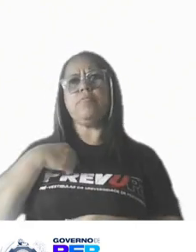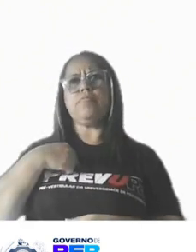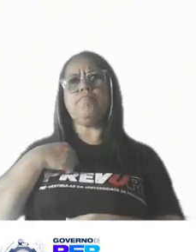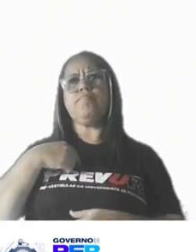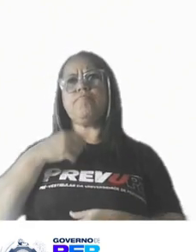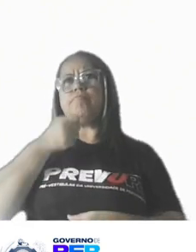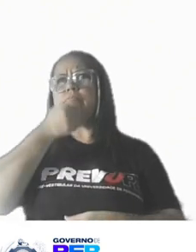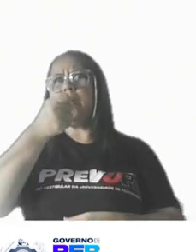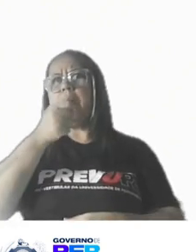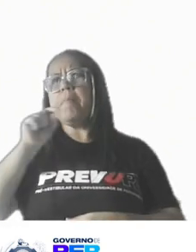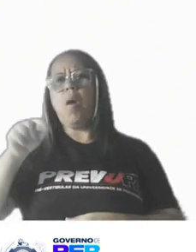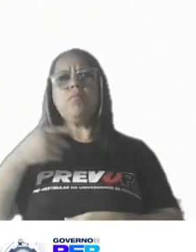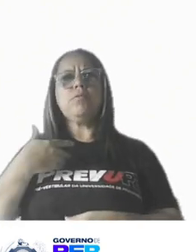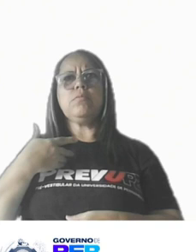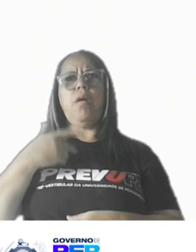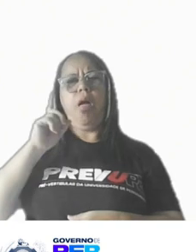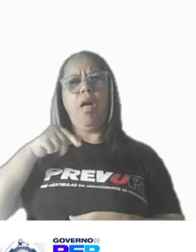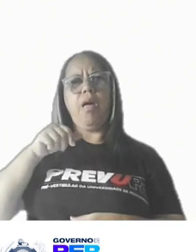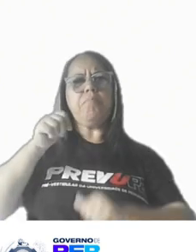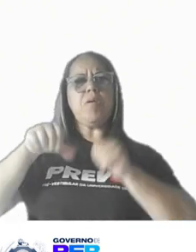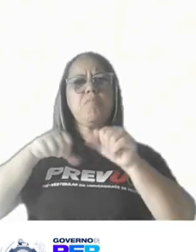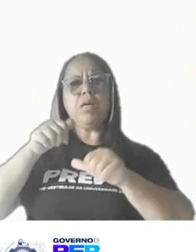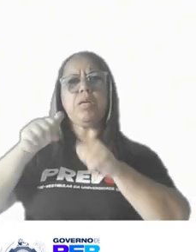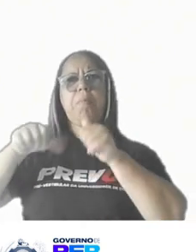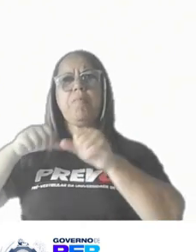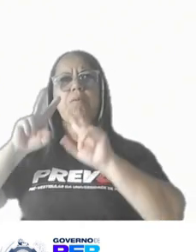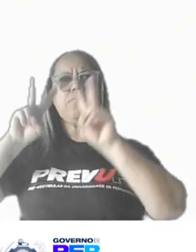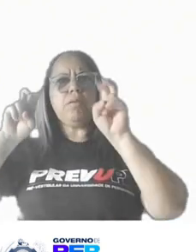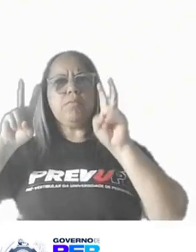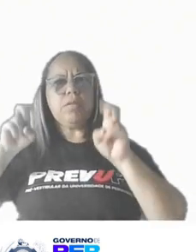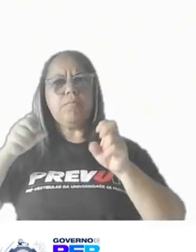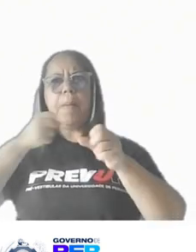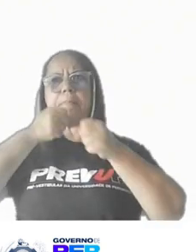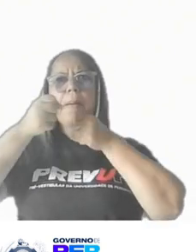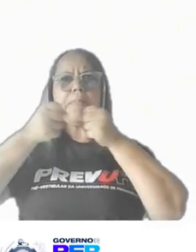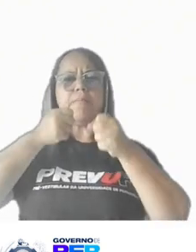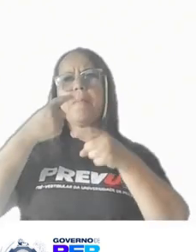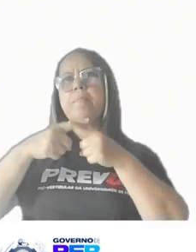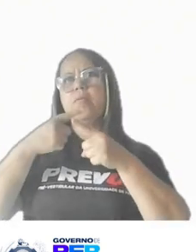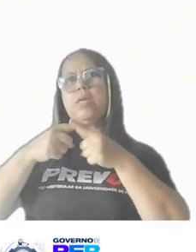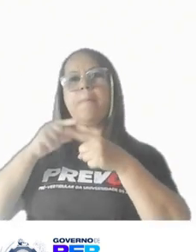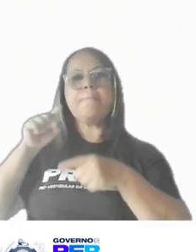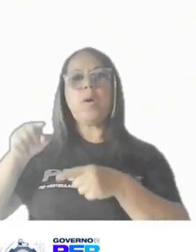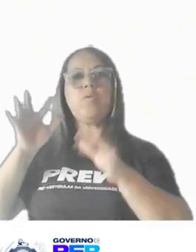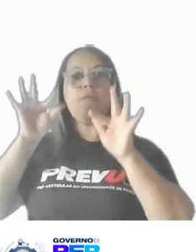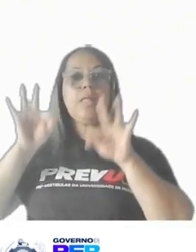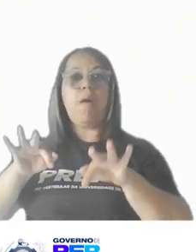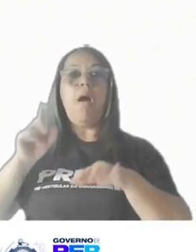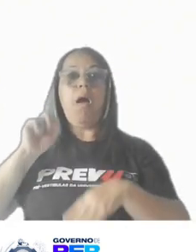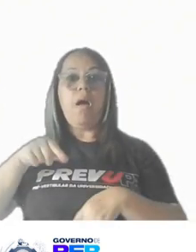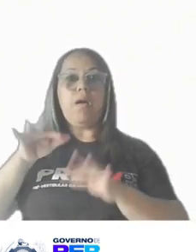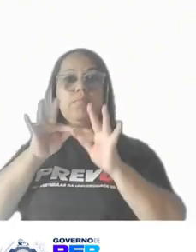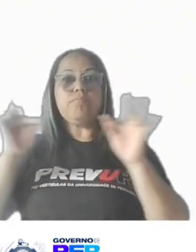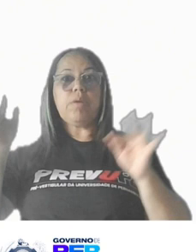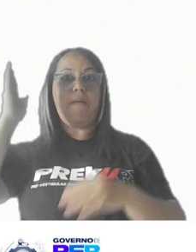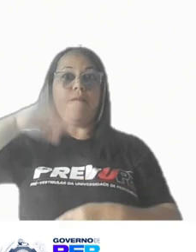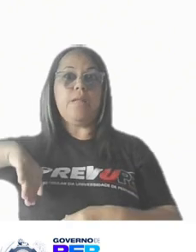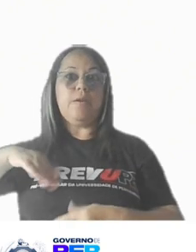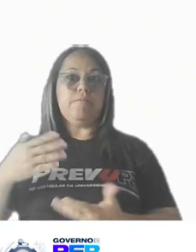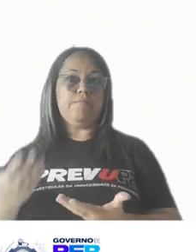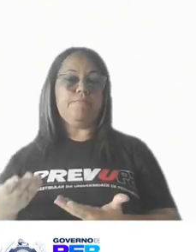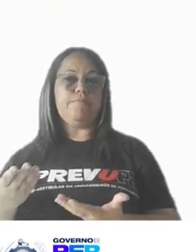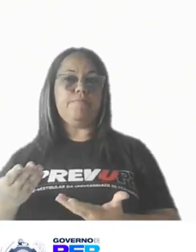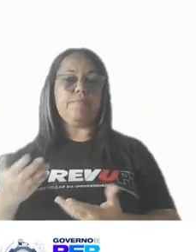indica a constante mudança de temas na fala da entrevistada, visto que o ponto final sempre indica o encerramento de um período.